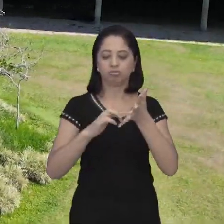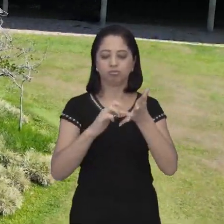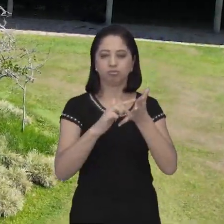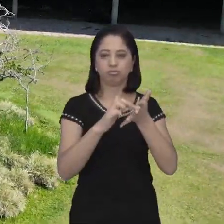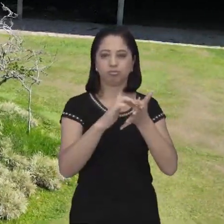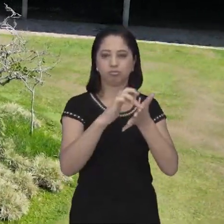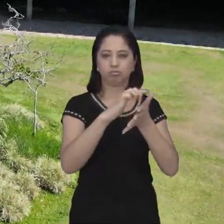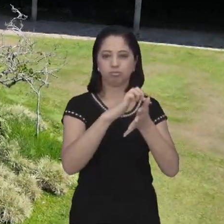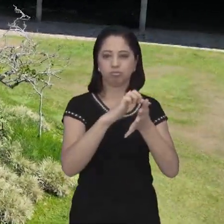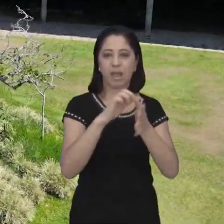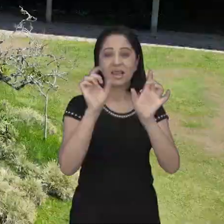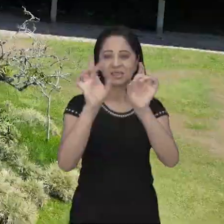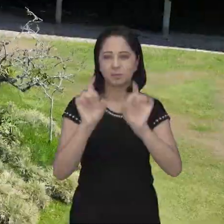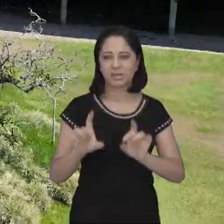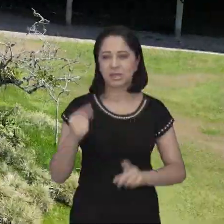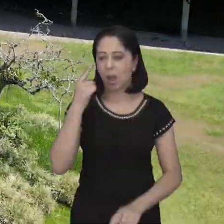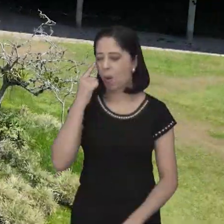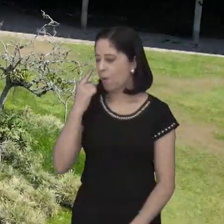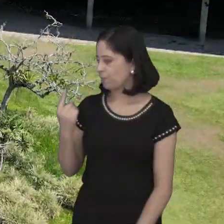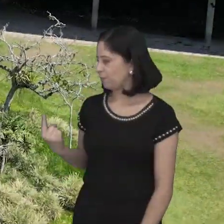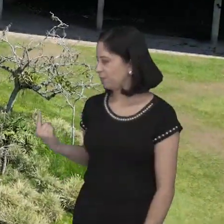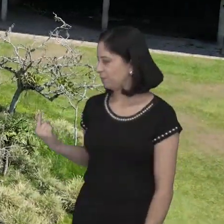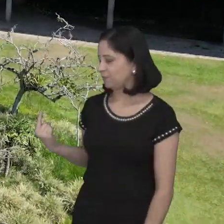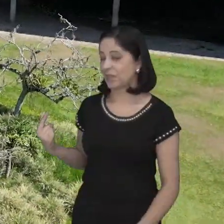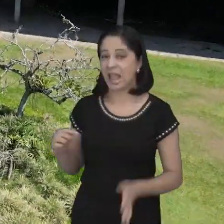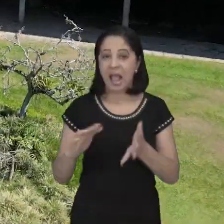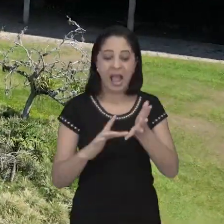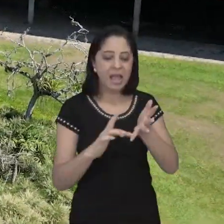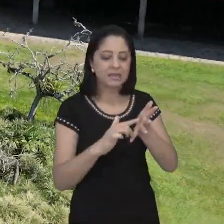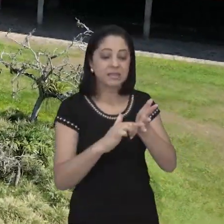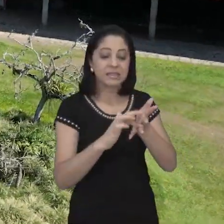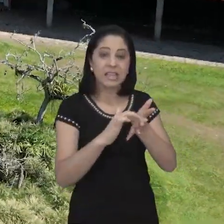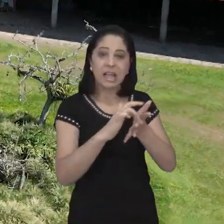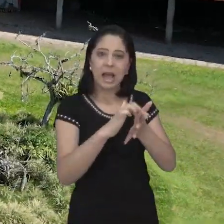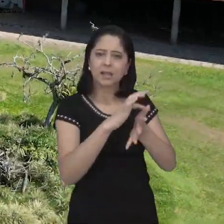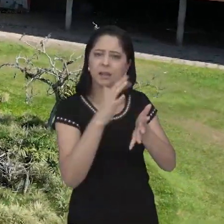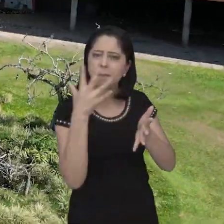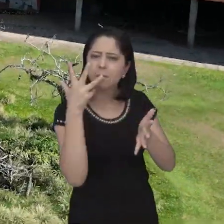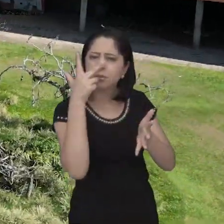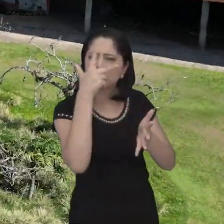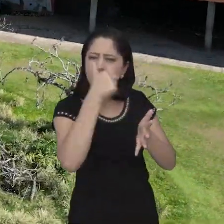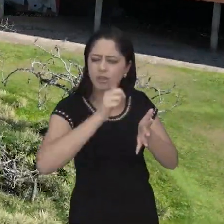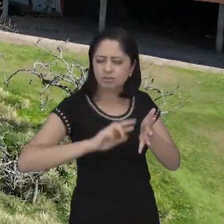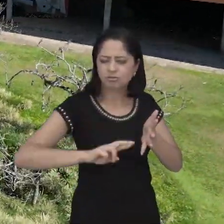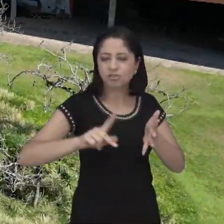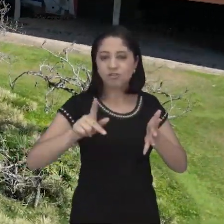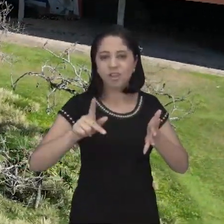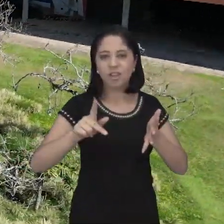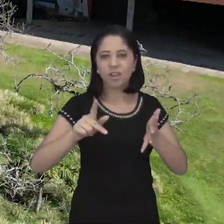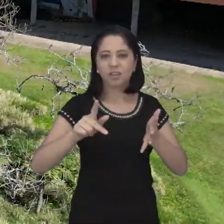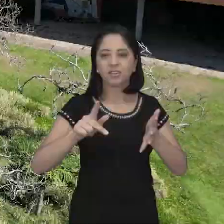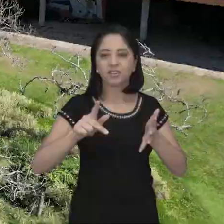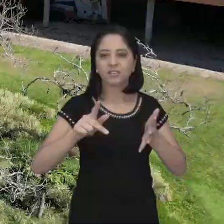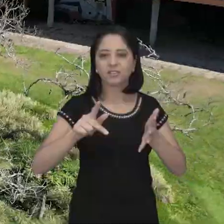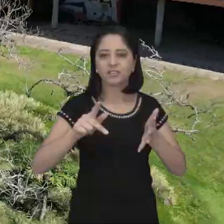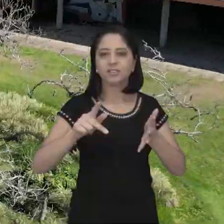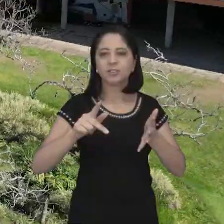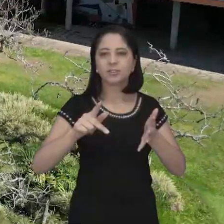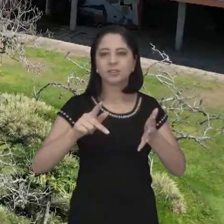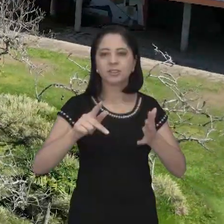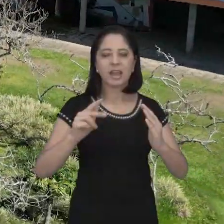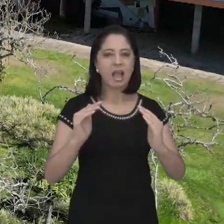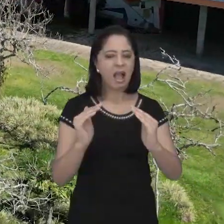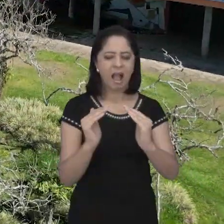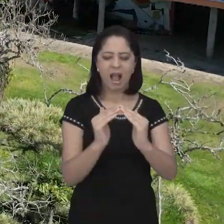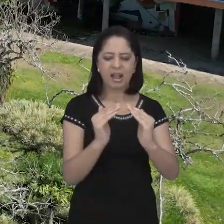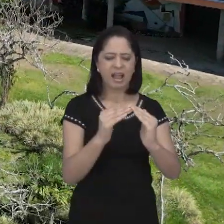da BBC feito aqui, da Smithsonian. Você tem a capa do MoMA feito, que é a exposição do Burle